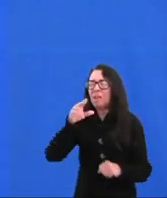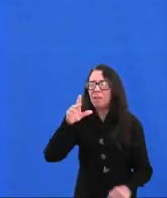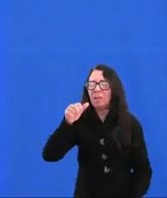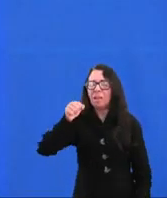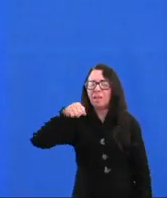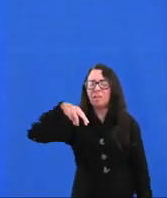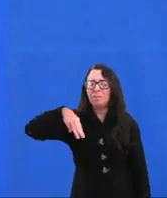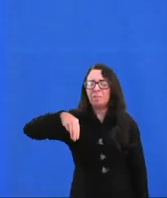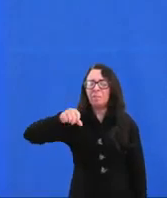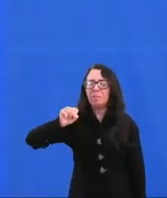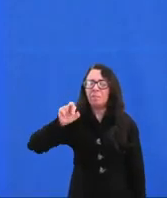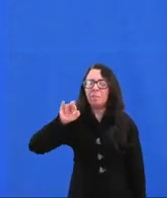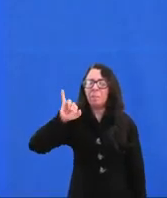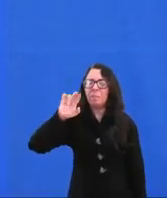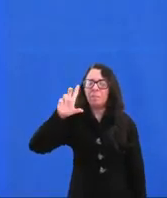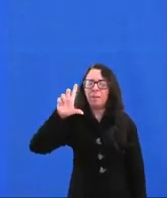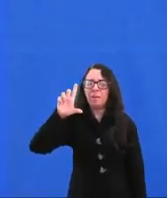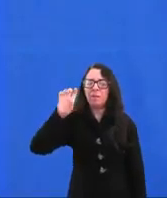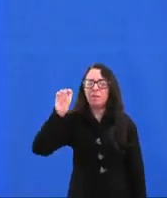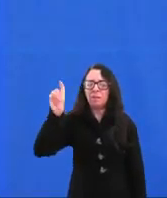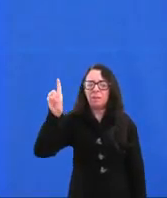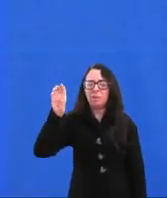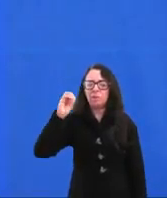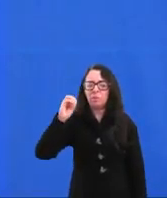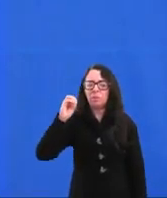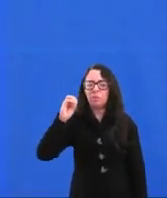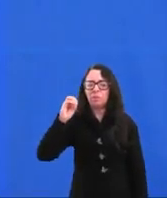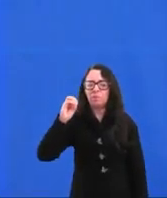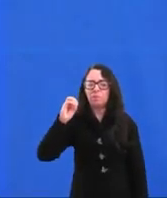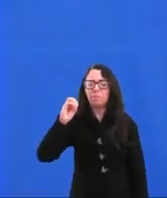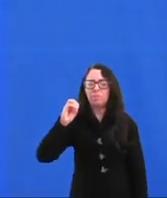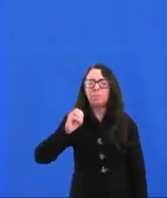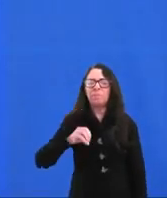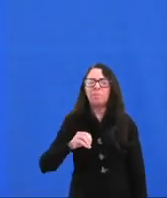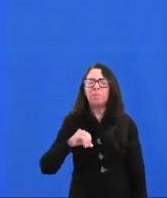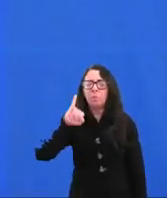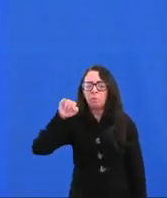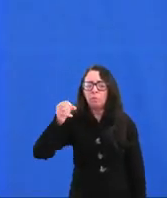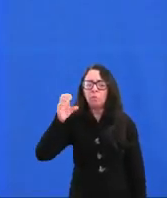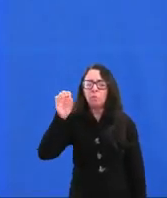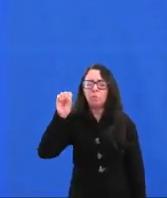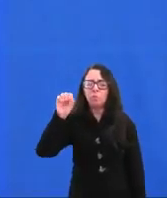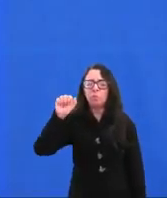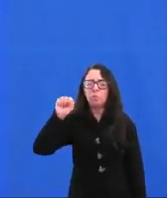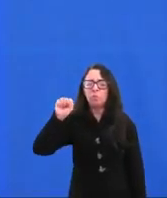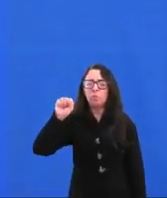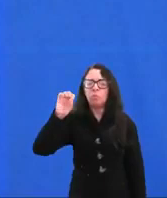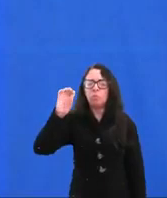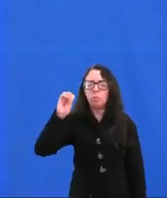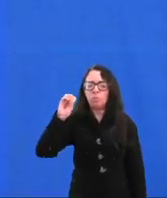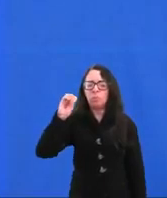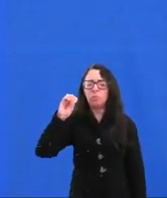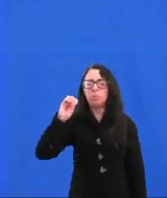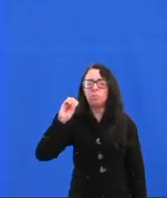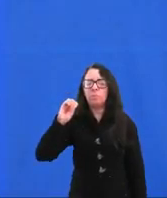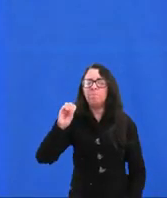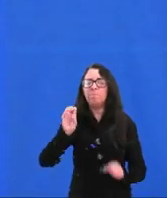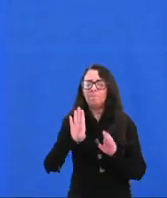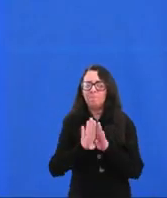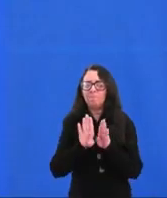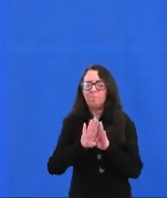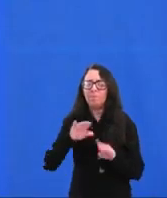sabe que a dor da separação é uma coisa muito difícil para nós seres humanos, Senhor. Mas a Tua